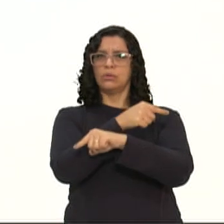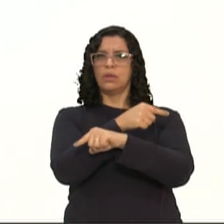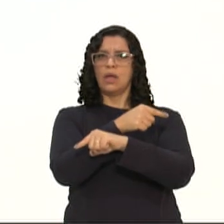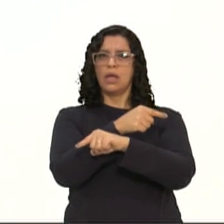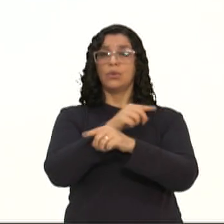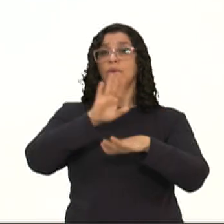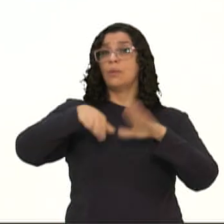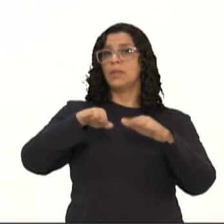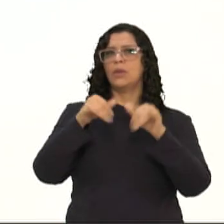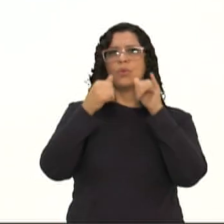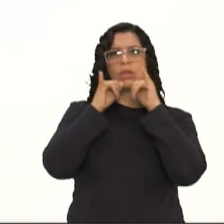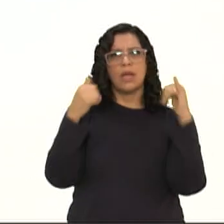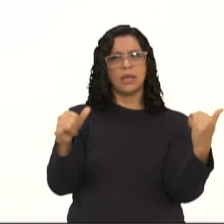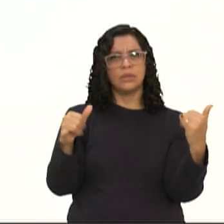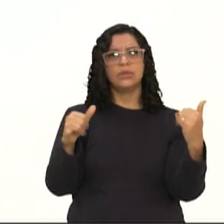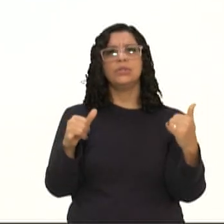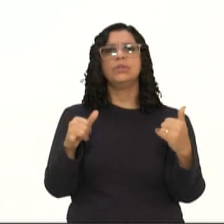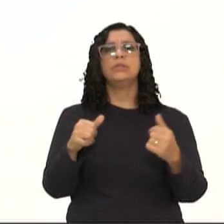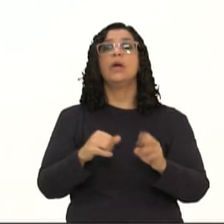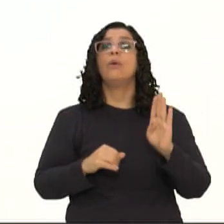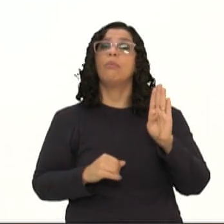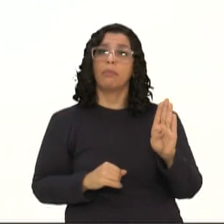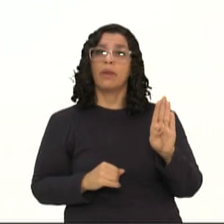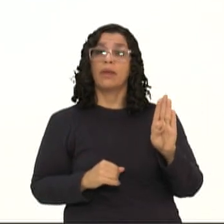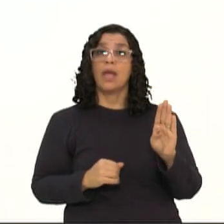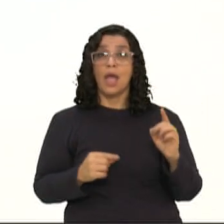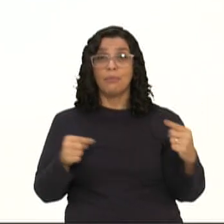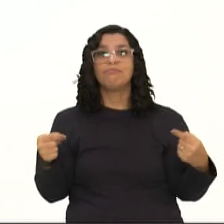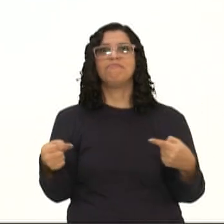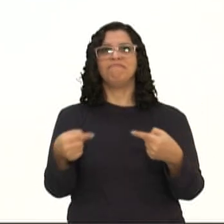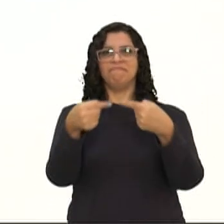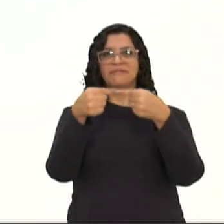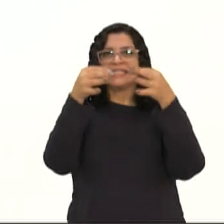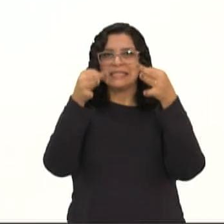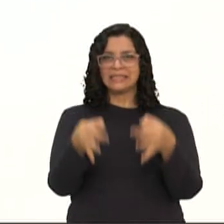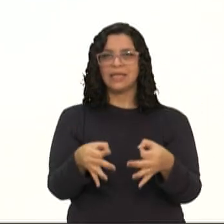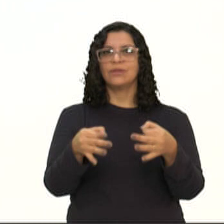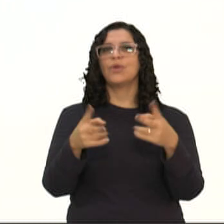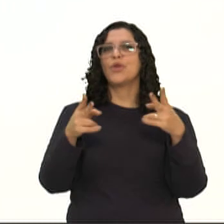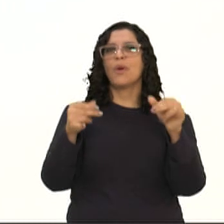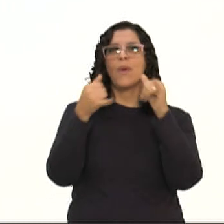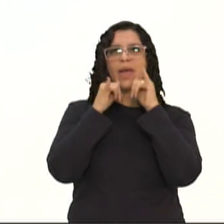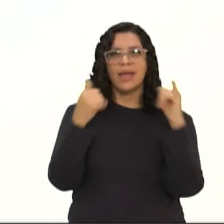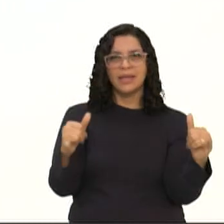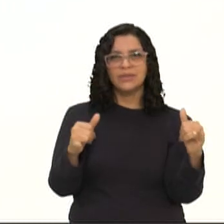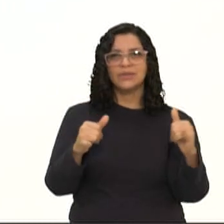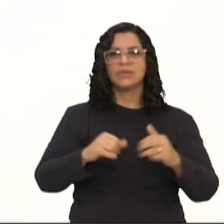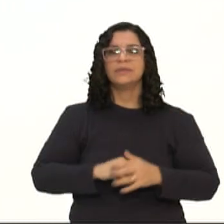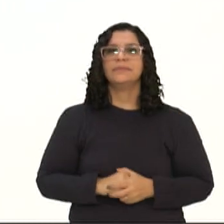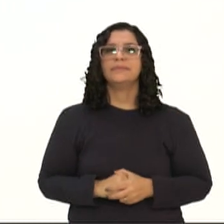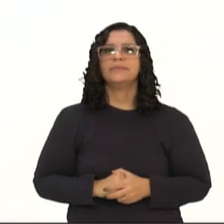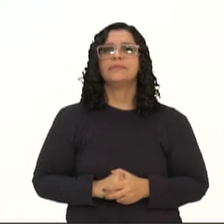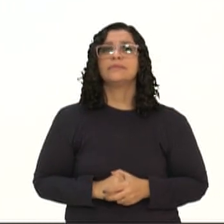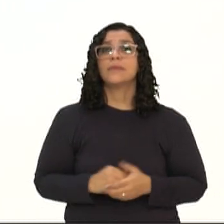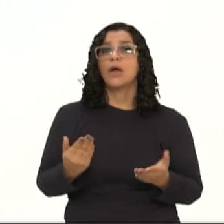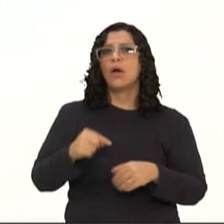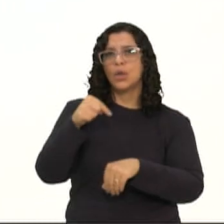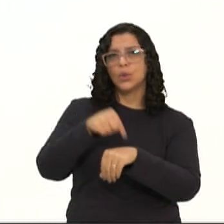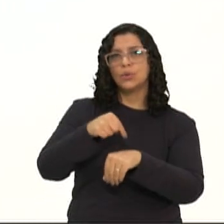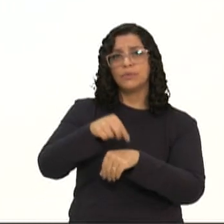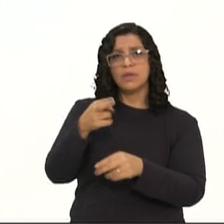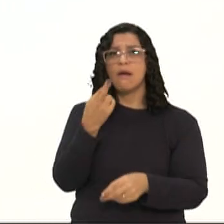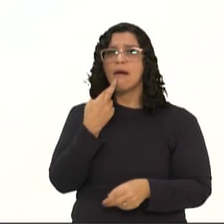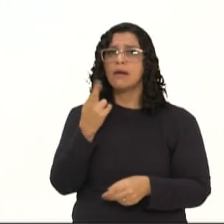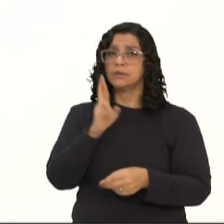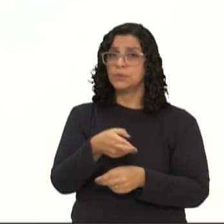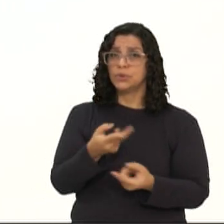à intensidade da corrente elétrica. Letra B. É diretamente proporcional à intensidade da corrente elétrica. Damos um tempinho e